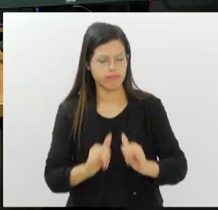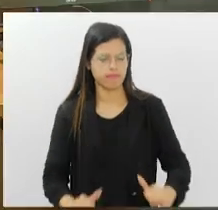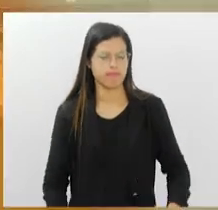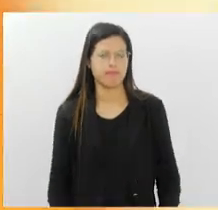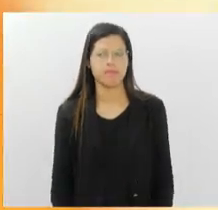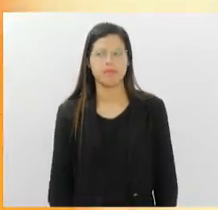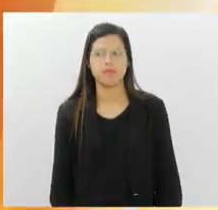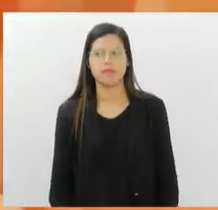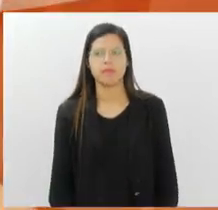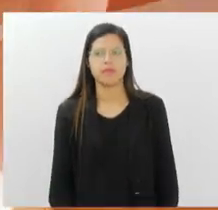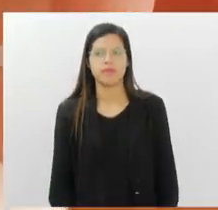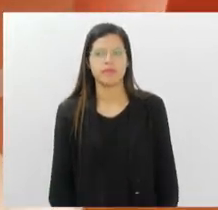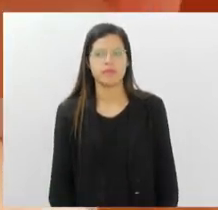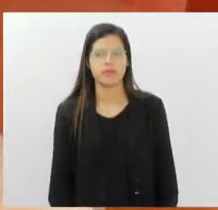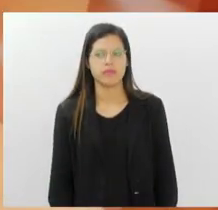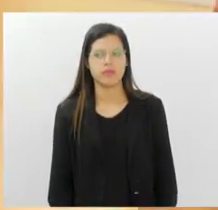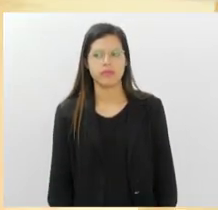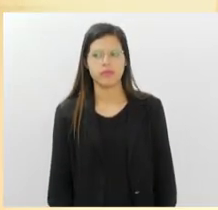hoje.